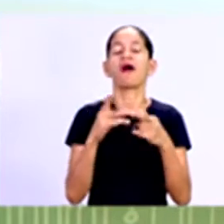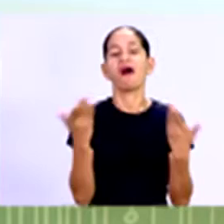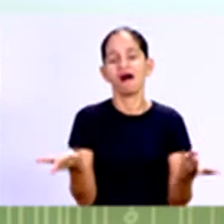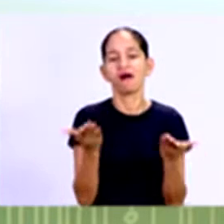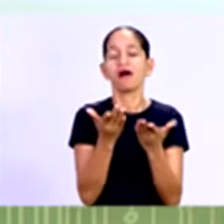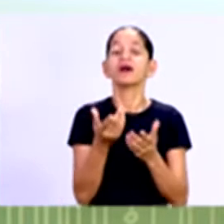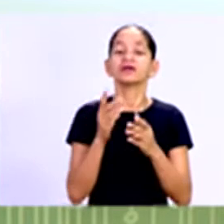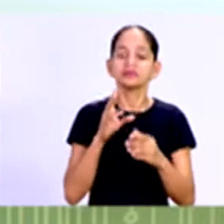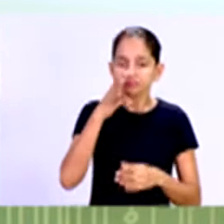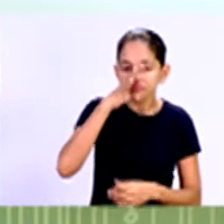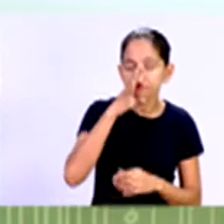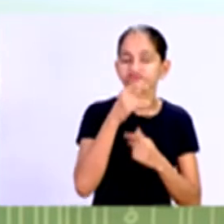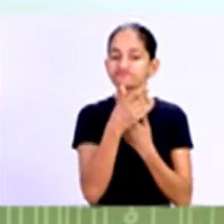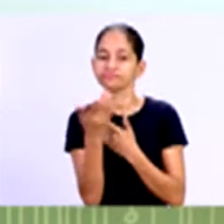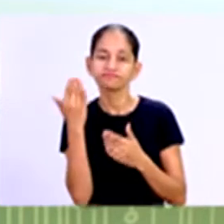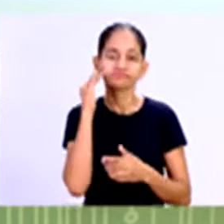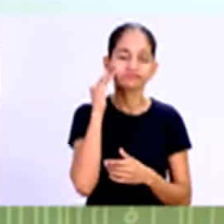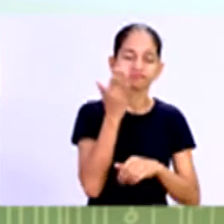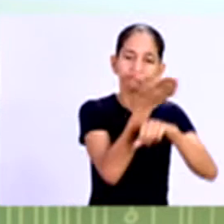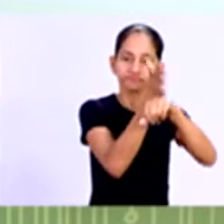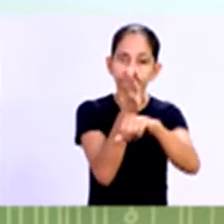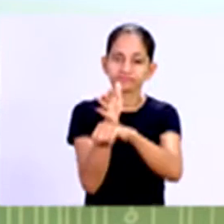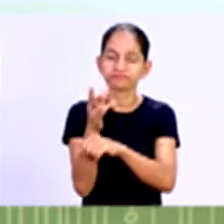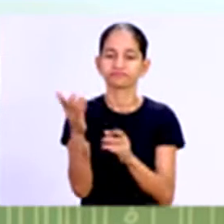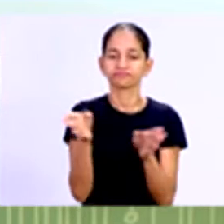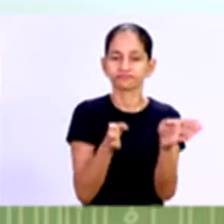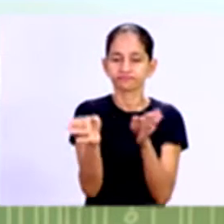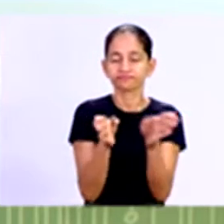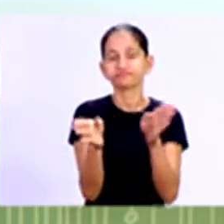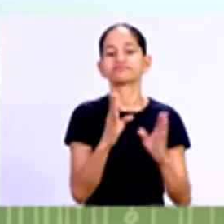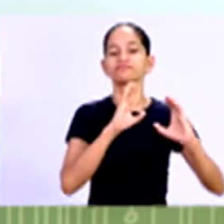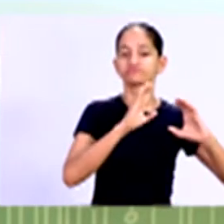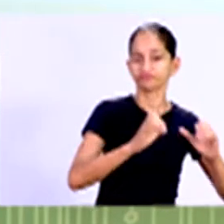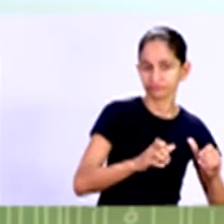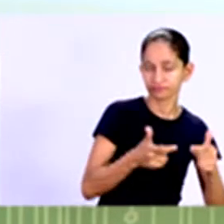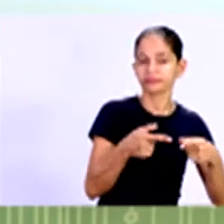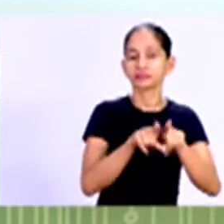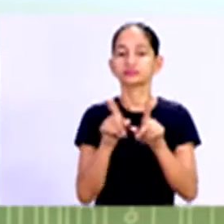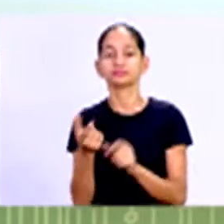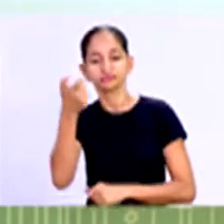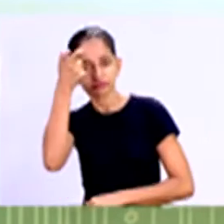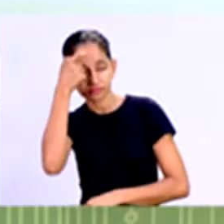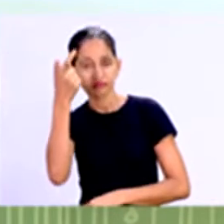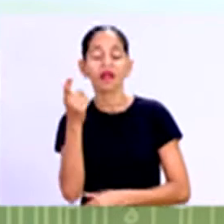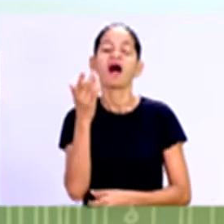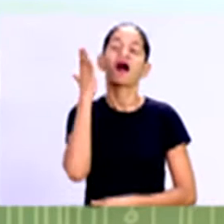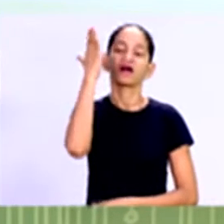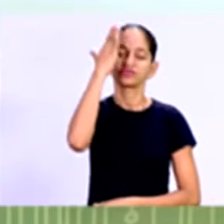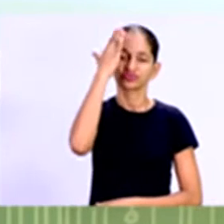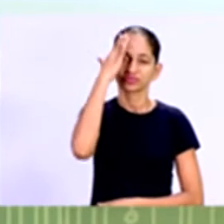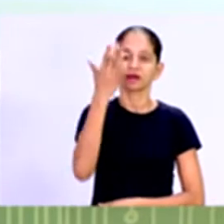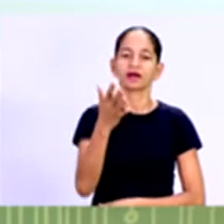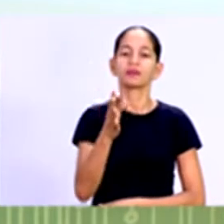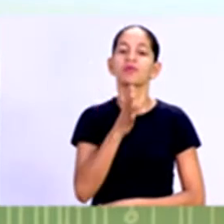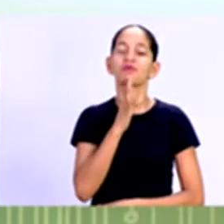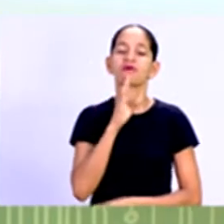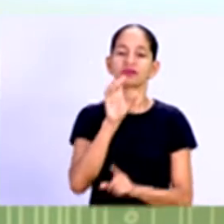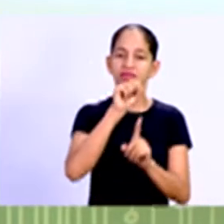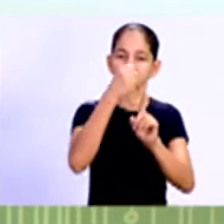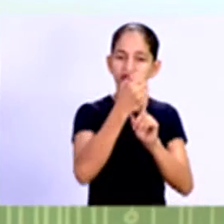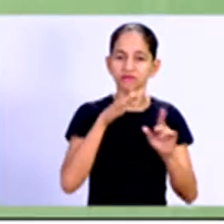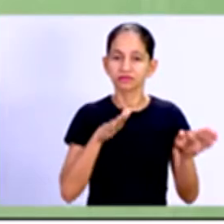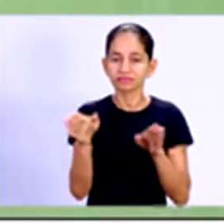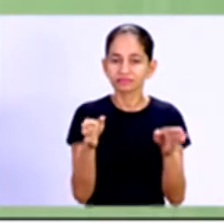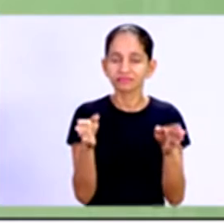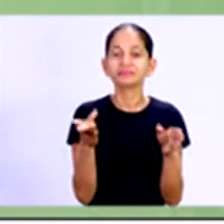gente reforça esse exercício da ética no nosso cotidiano e o reconhecimento da moral social.